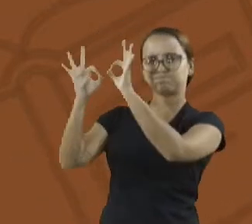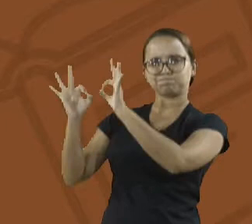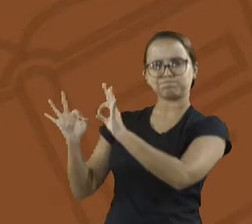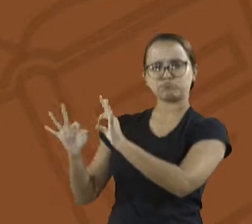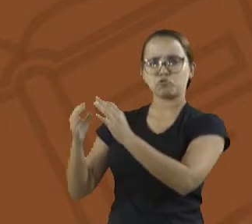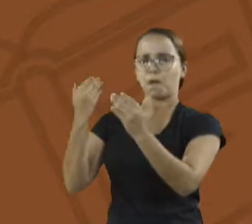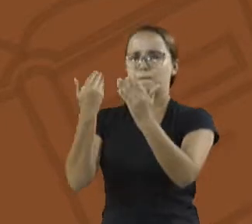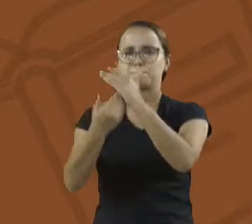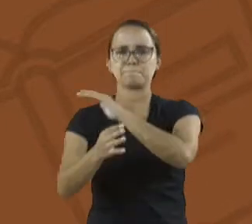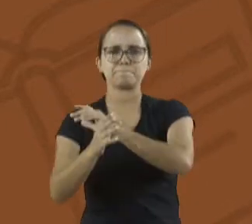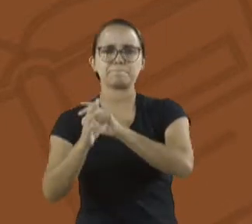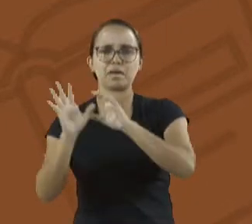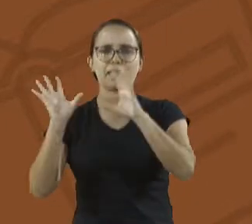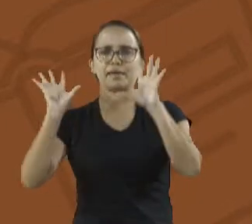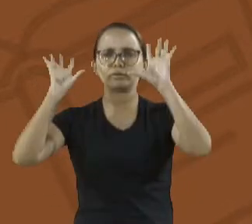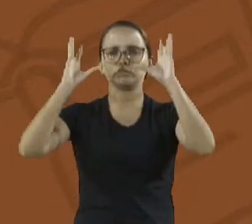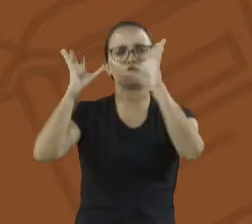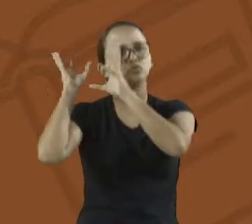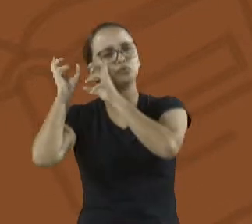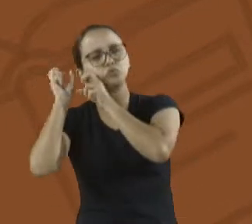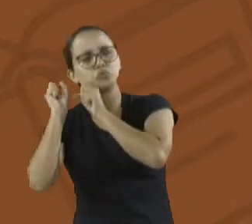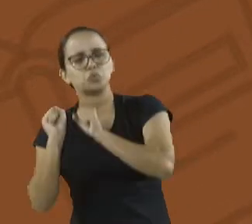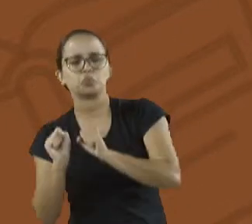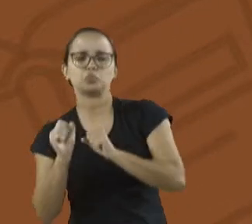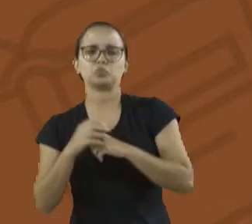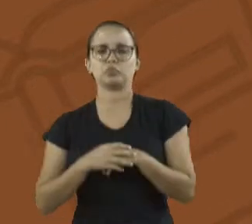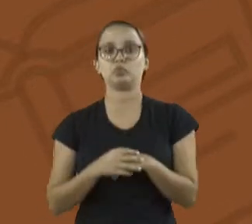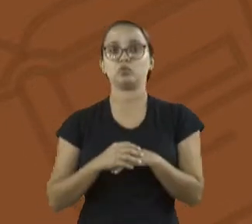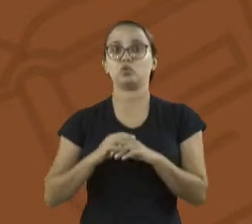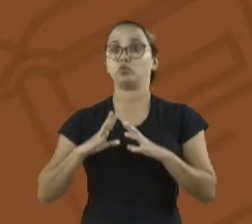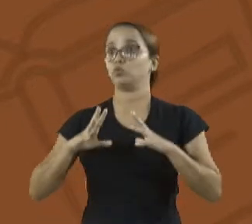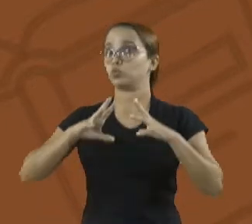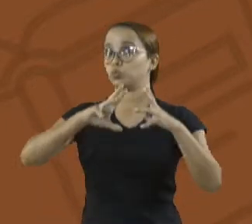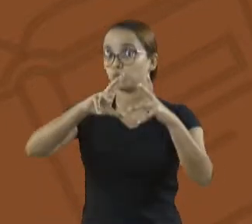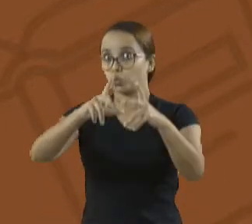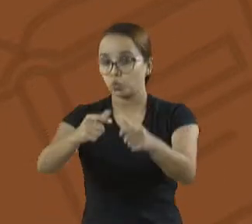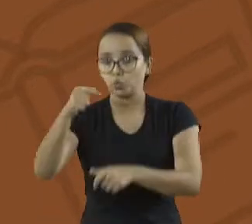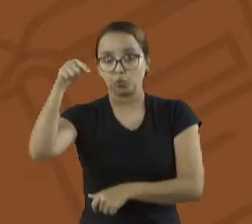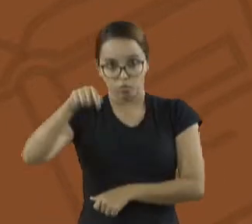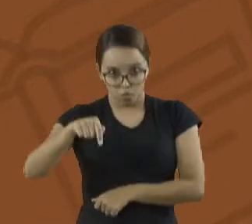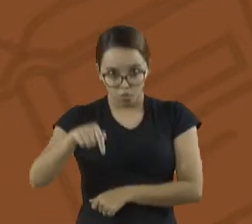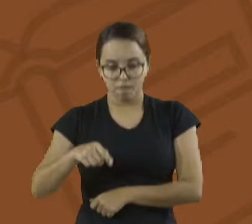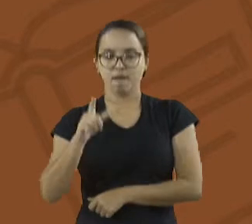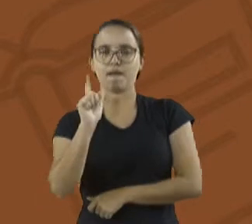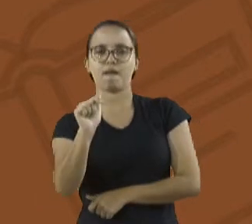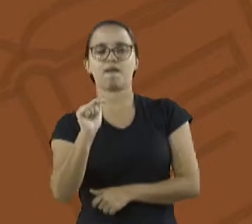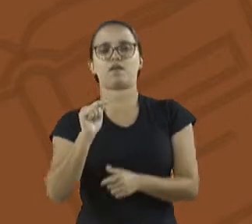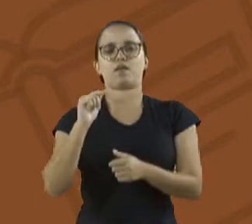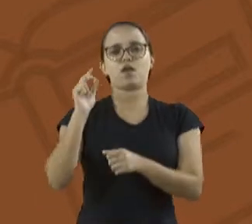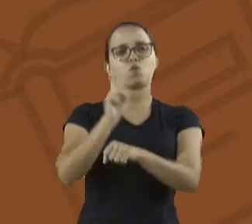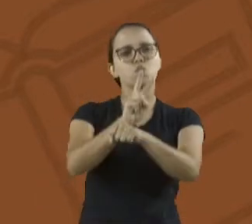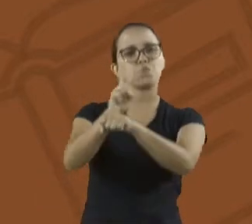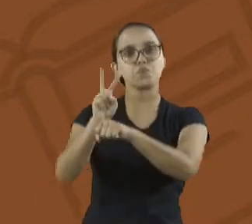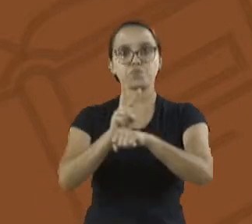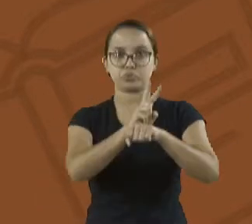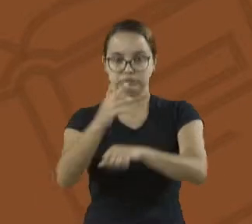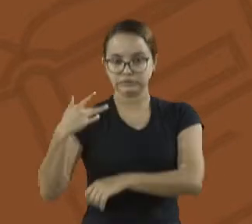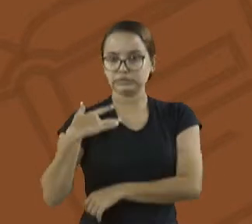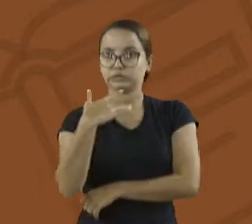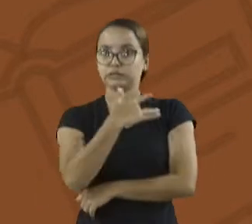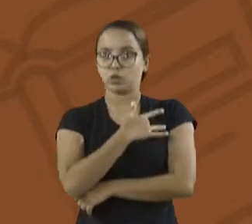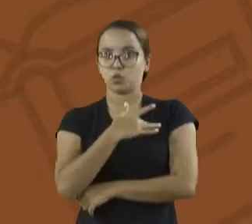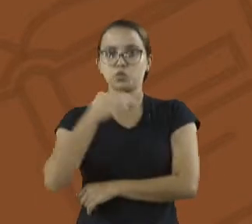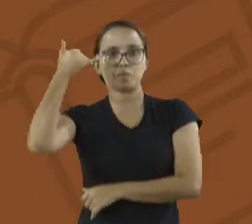perdendo sono. Isso tudo é promoção da saúde. A gente evita maiores danos que podem trazer malefícios para a